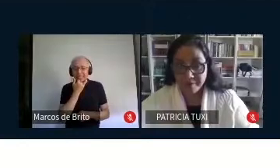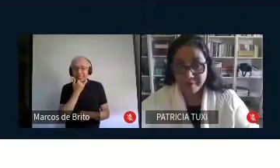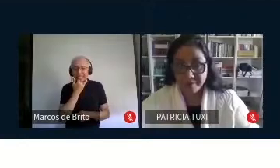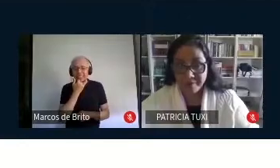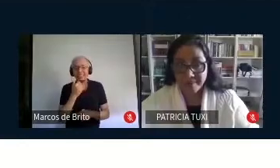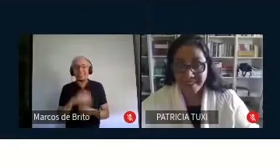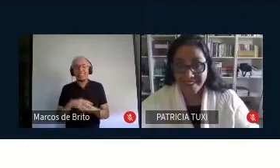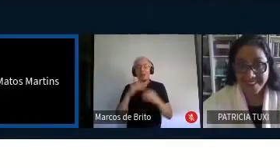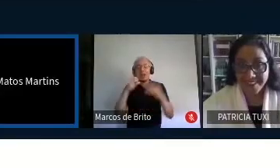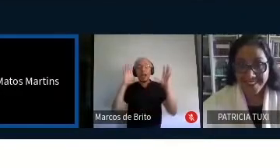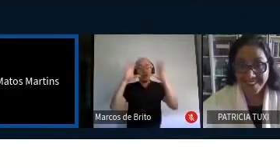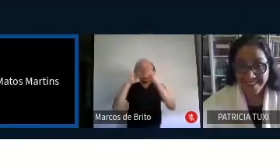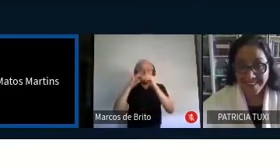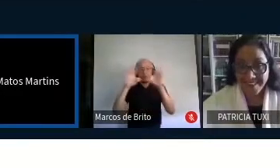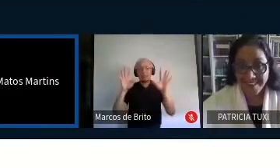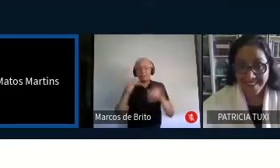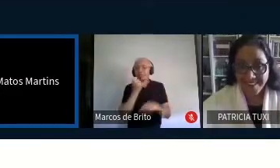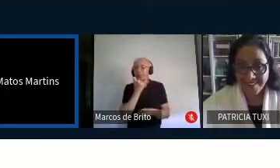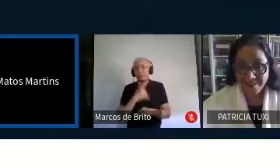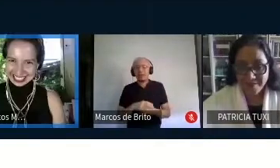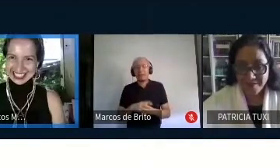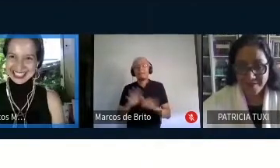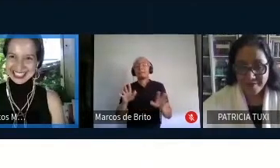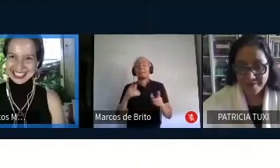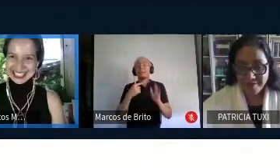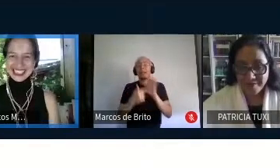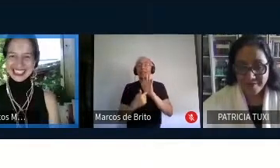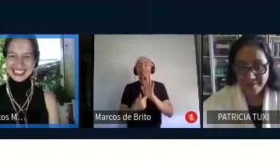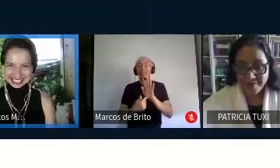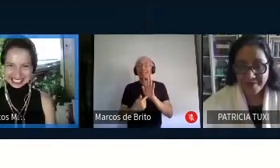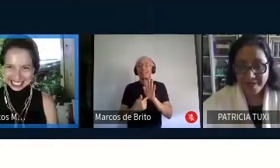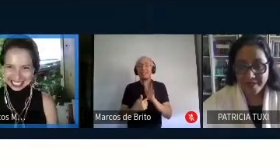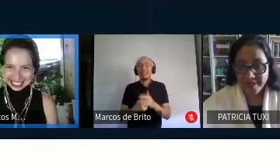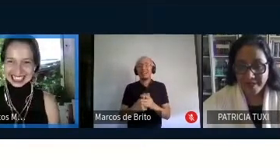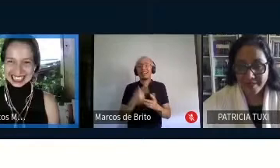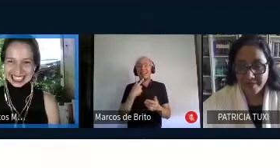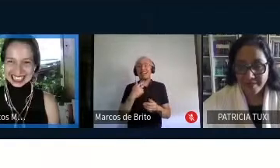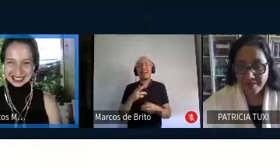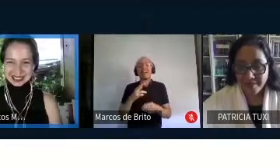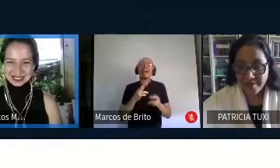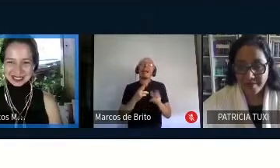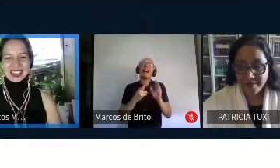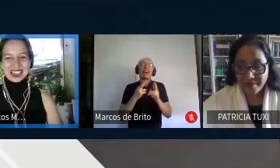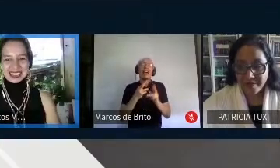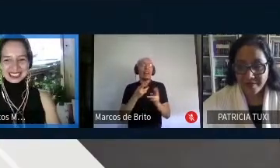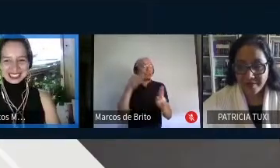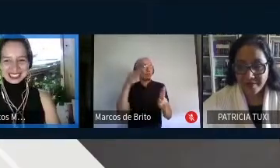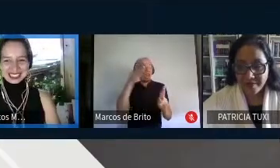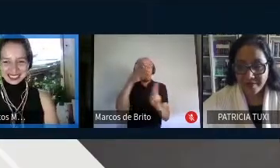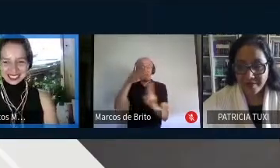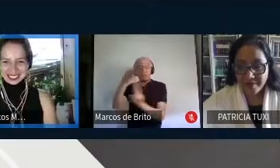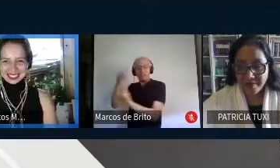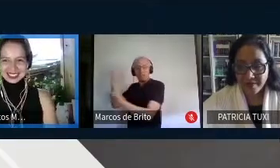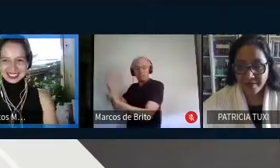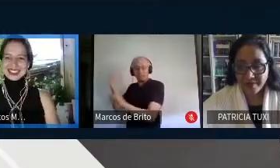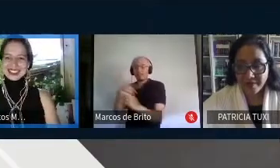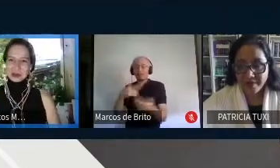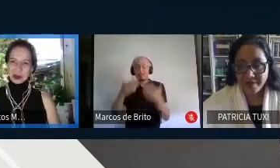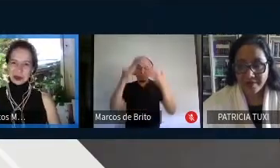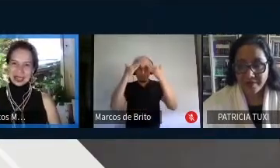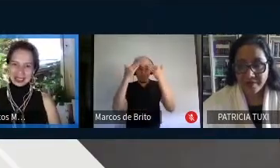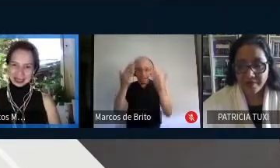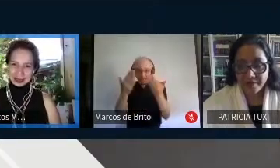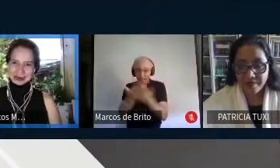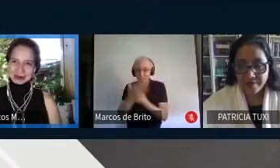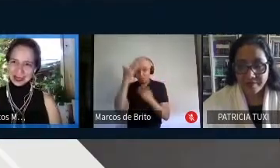Desliguei a câmera sem querer. Mas aqui estão minhas referências. E agradeço